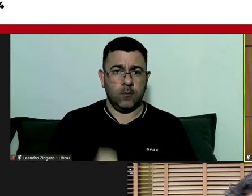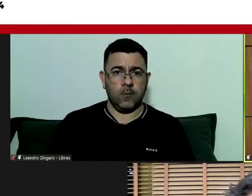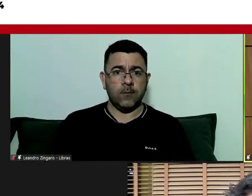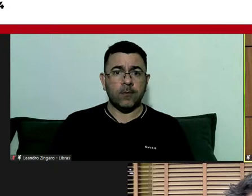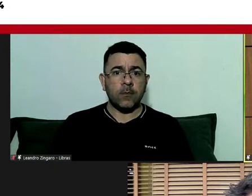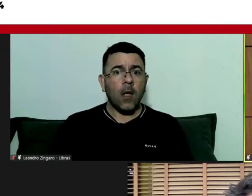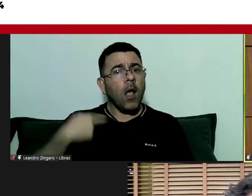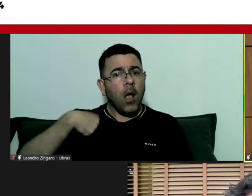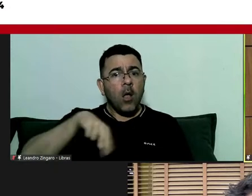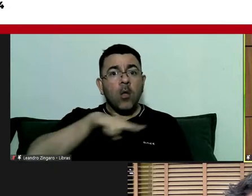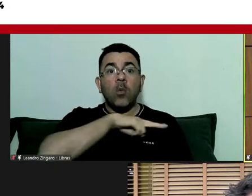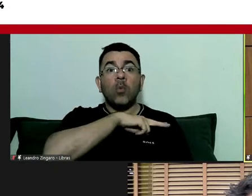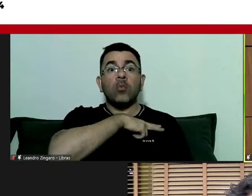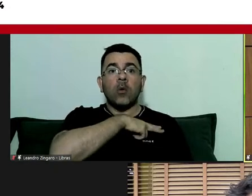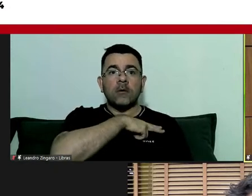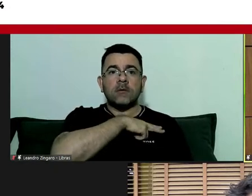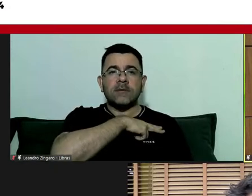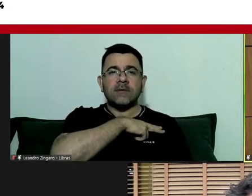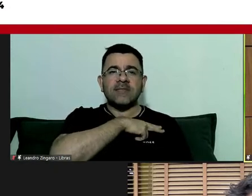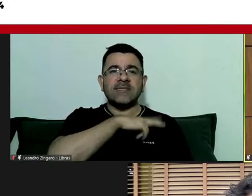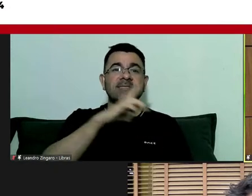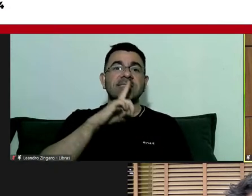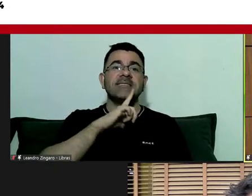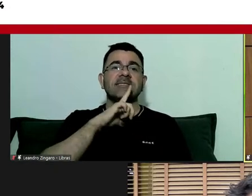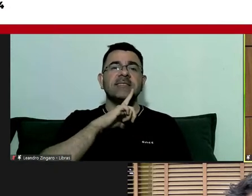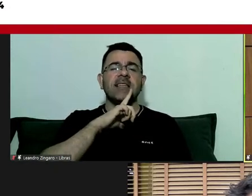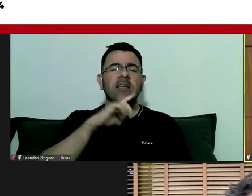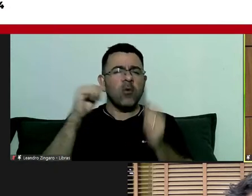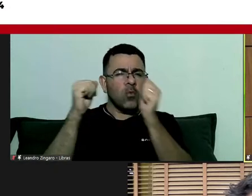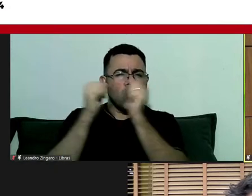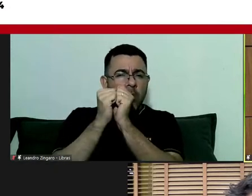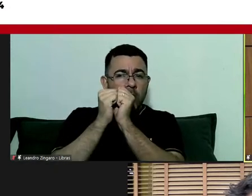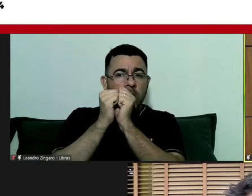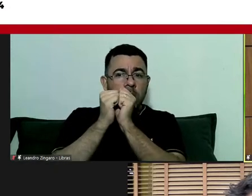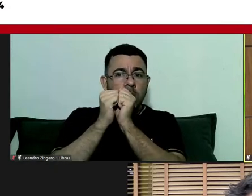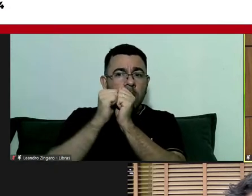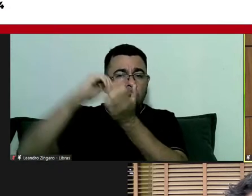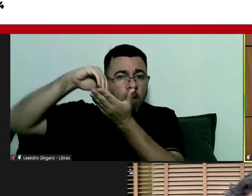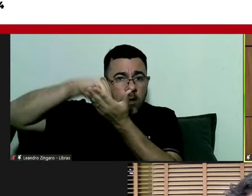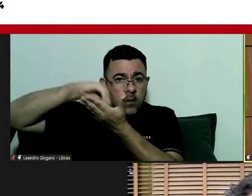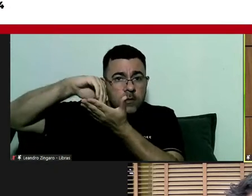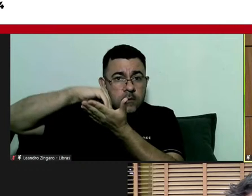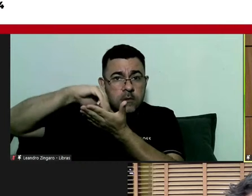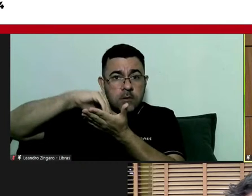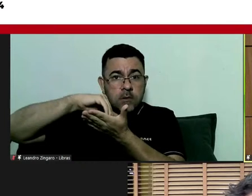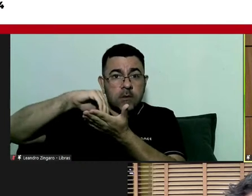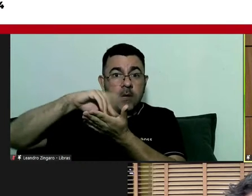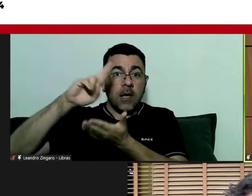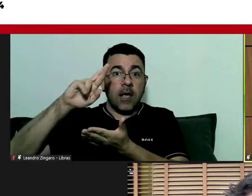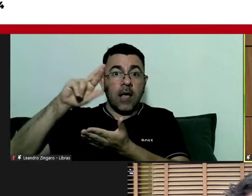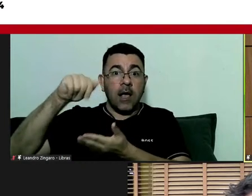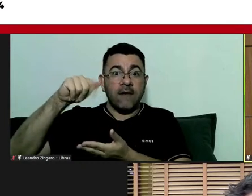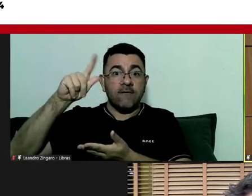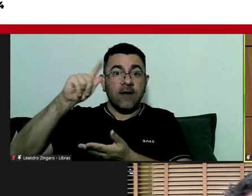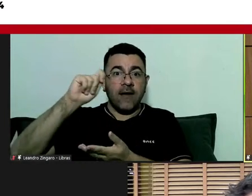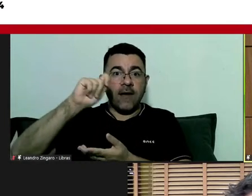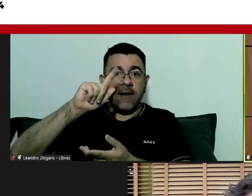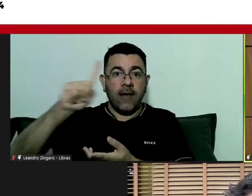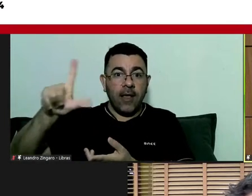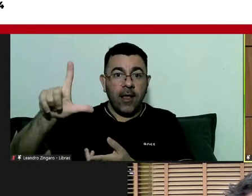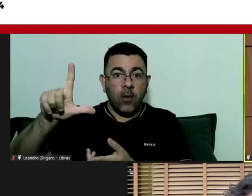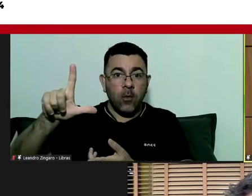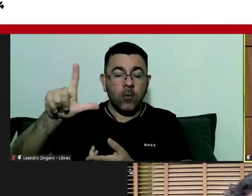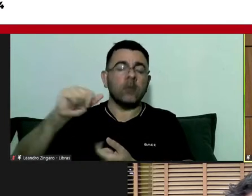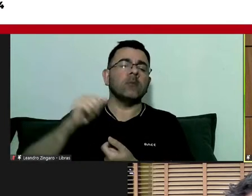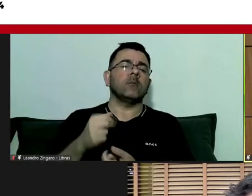temos Vamos ter conosco também o seu secretário eh eh Rafael que é o que que é